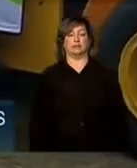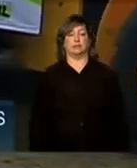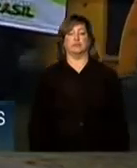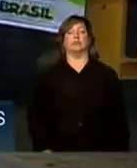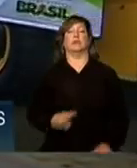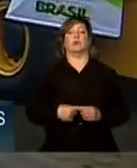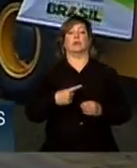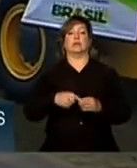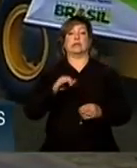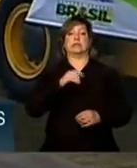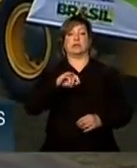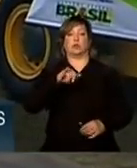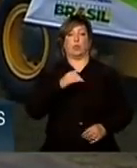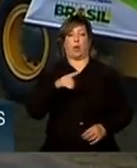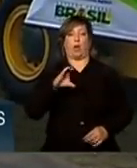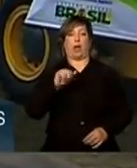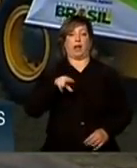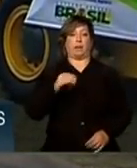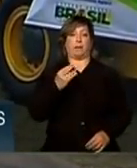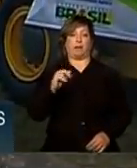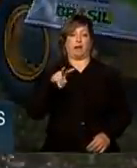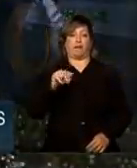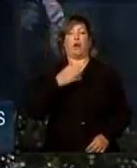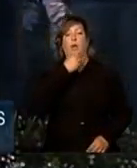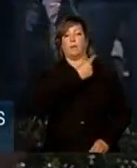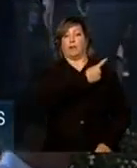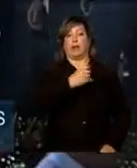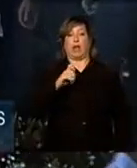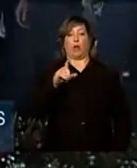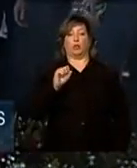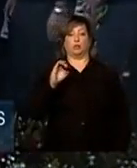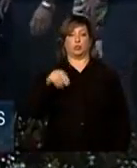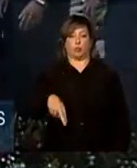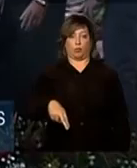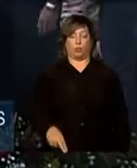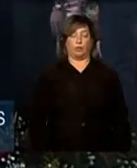São João da Cana Brava, Elson Silva de Souza.